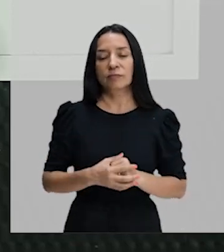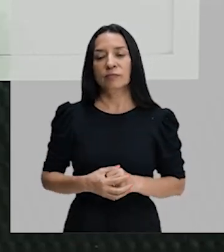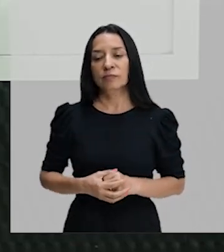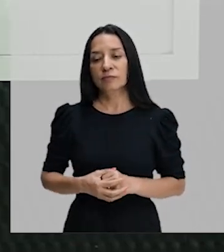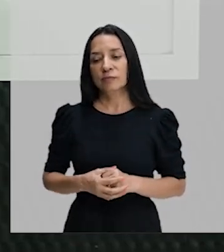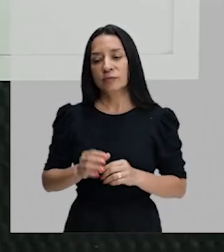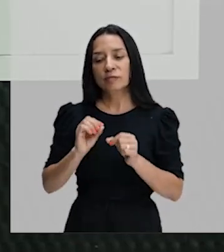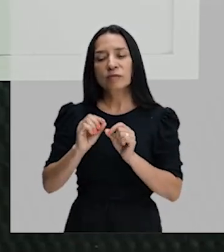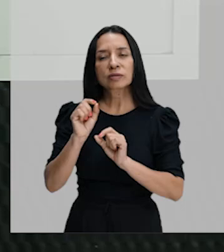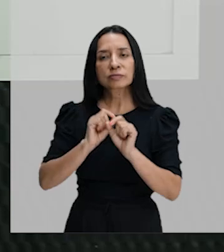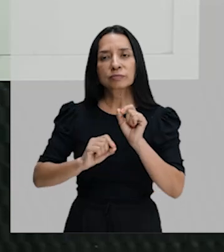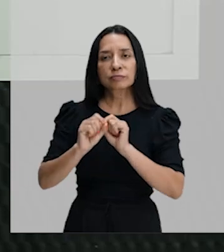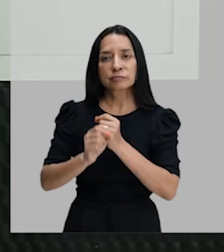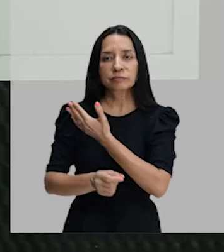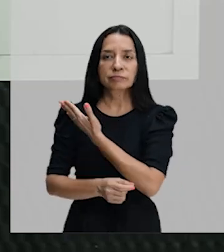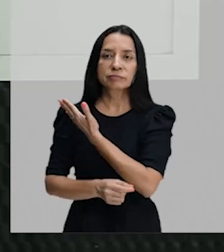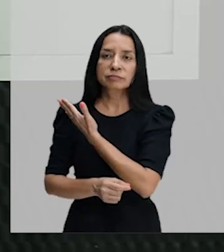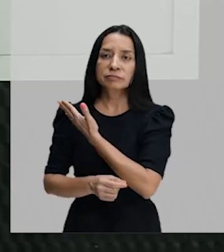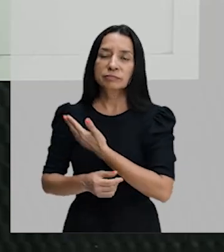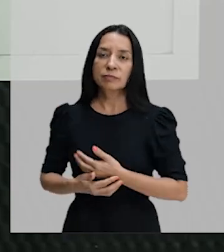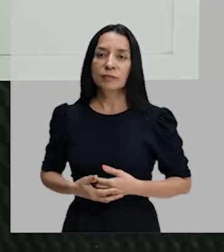Então eu faço isso, ó.